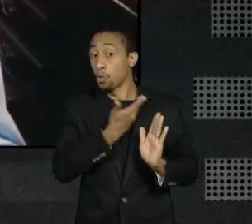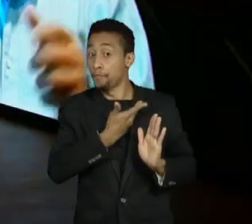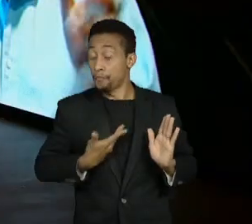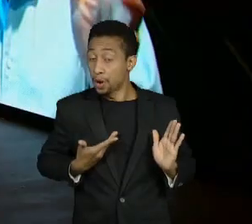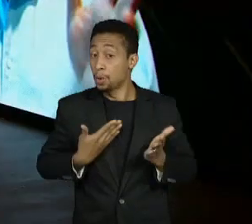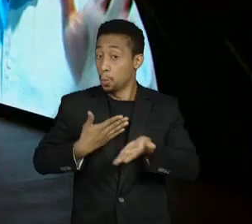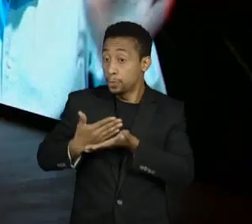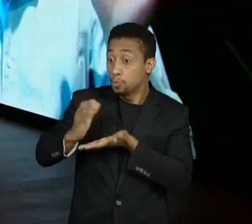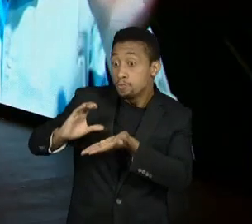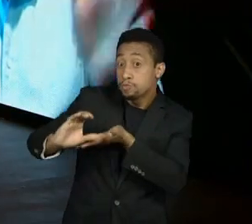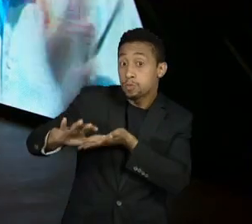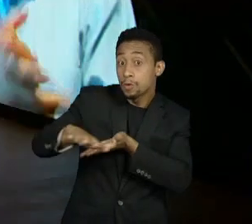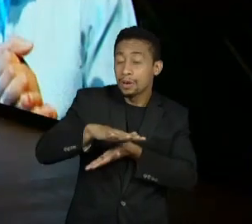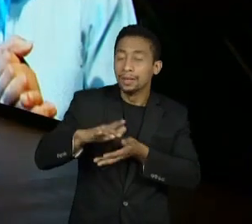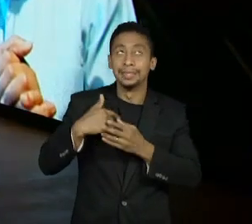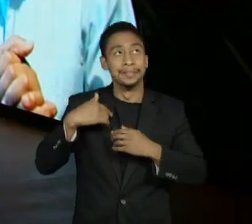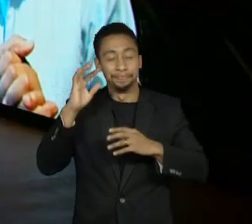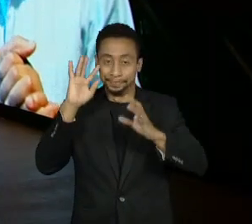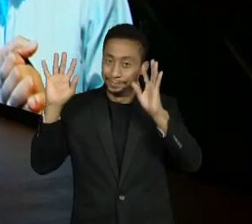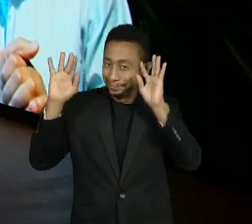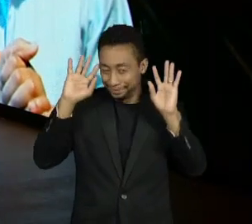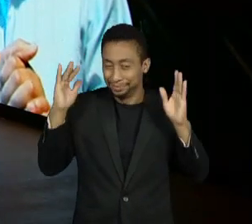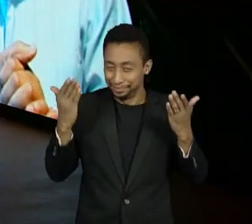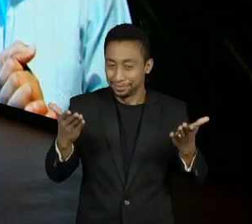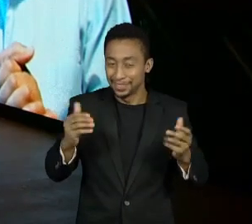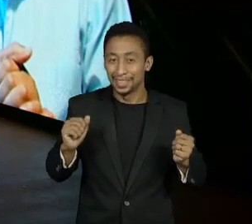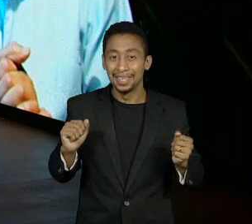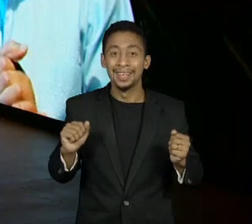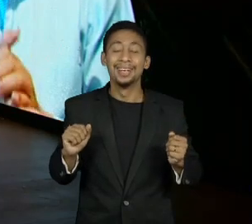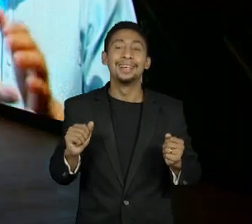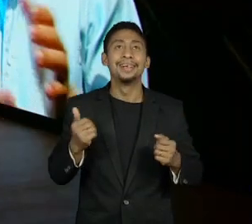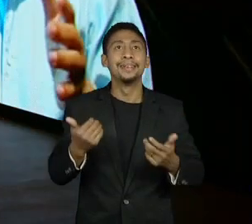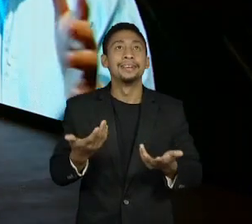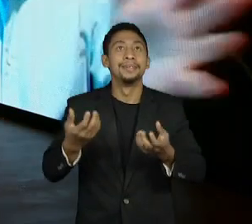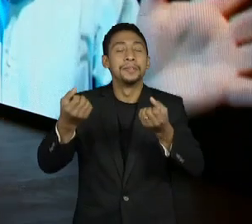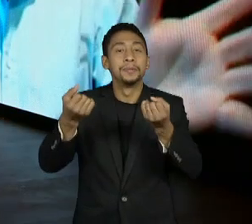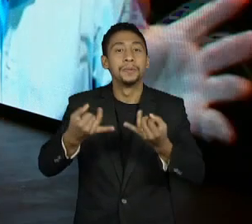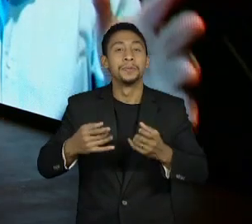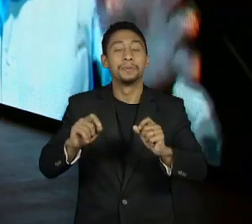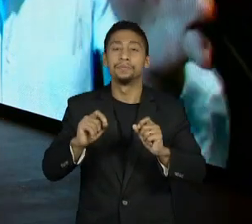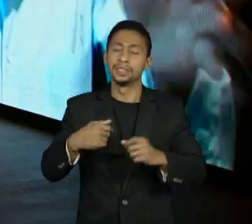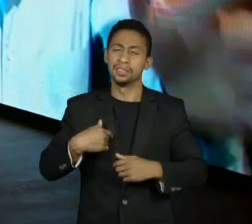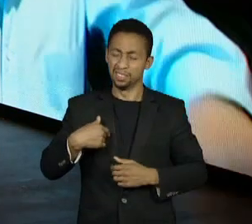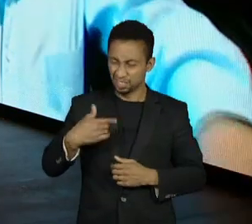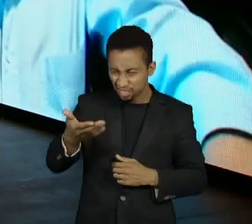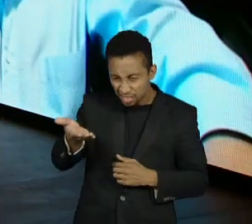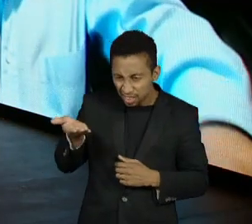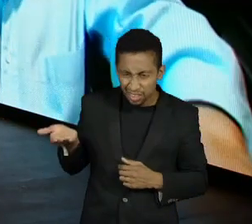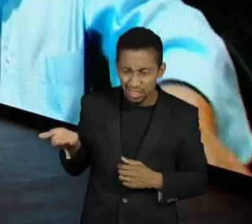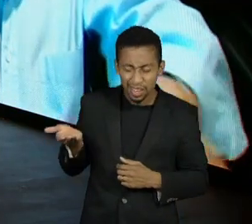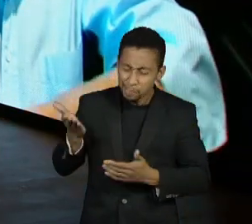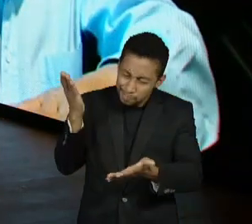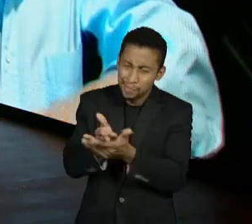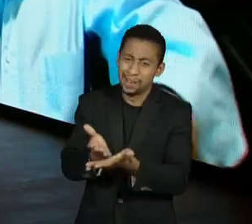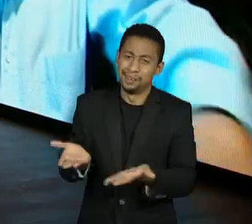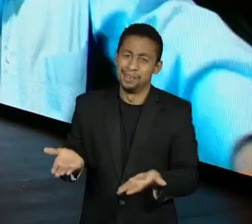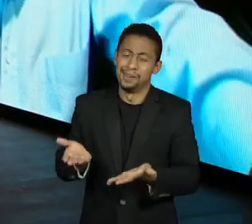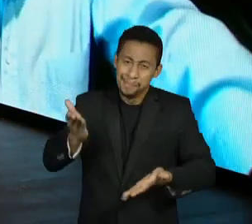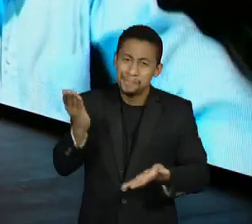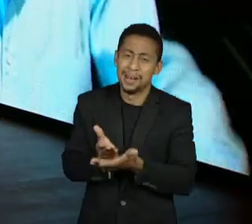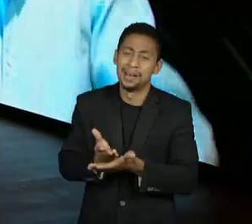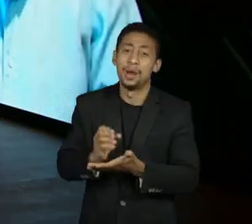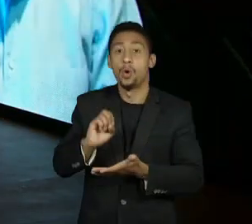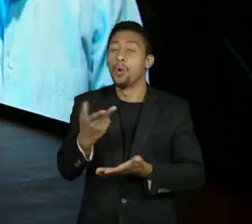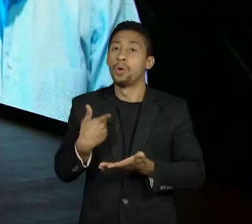também. Estava sonhando, né? Ele falou, não interessa. Para ou para por